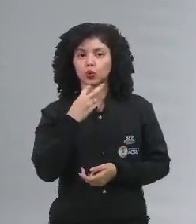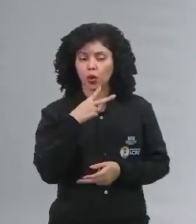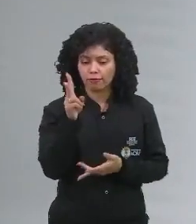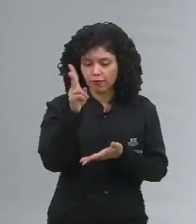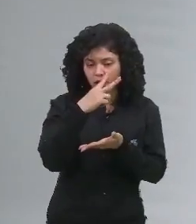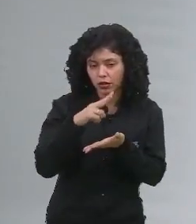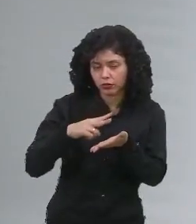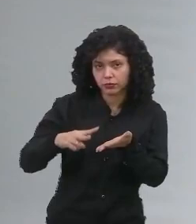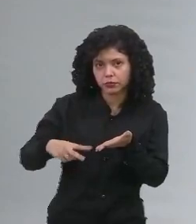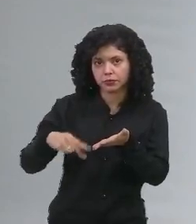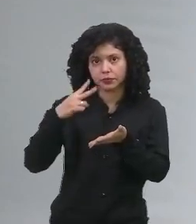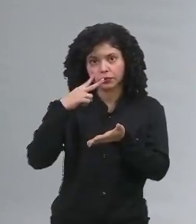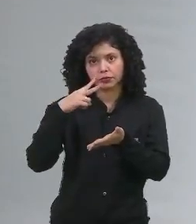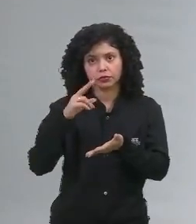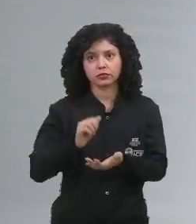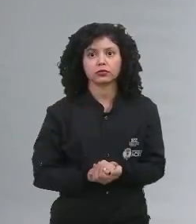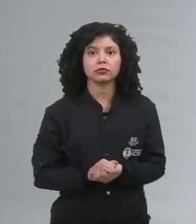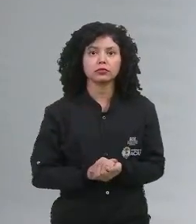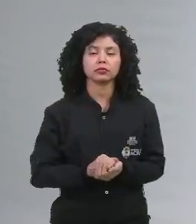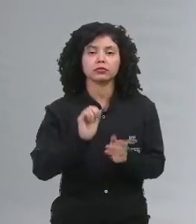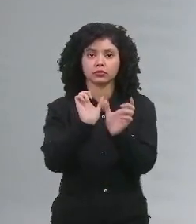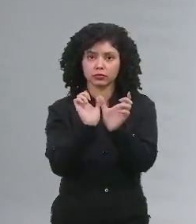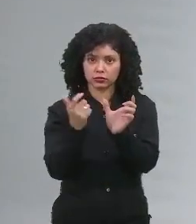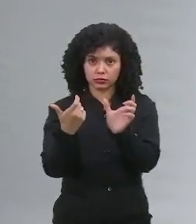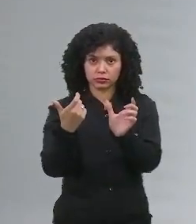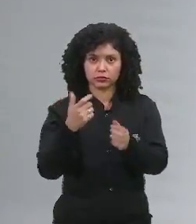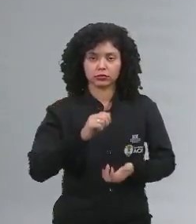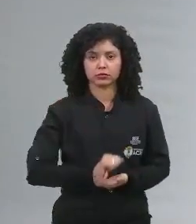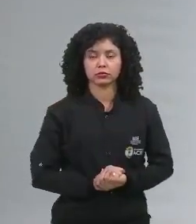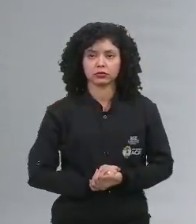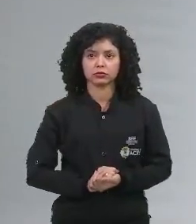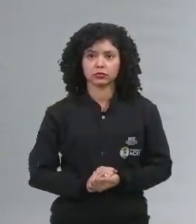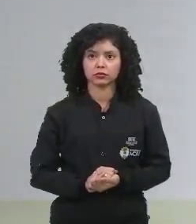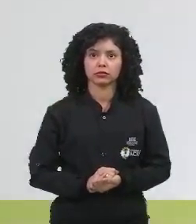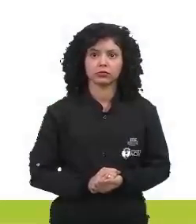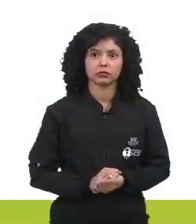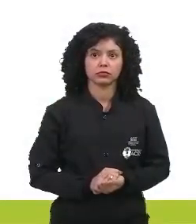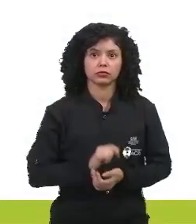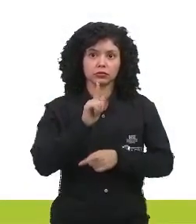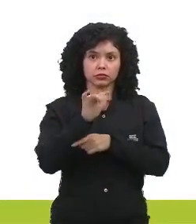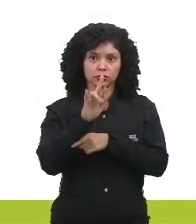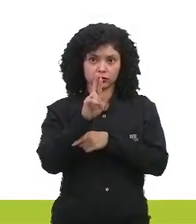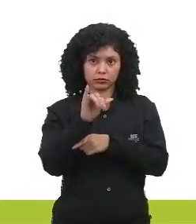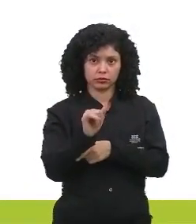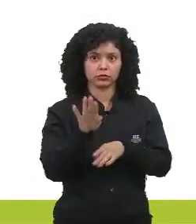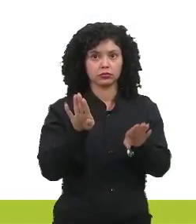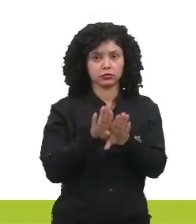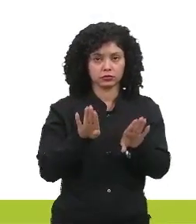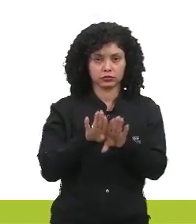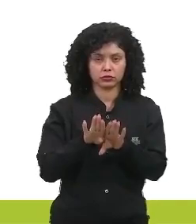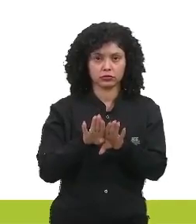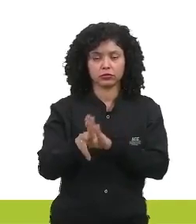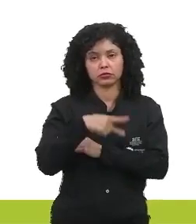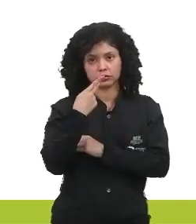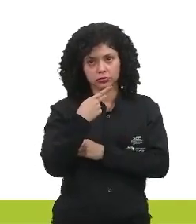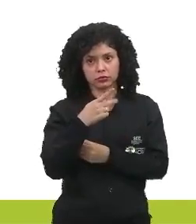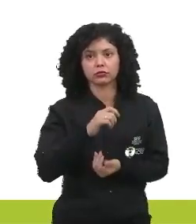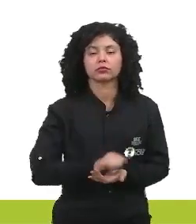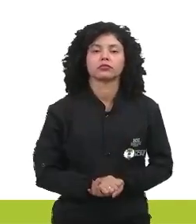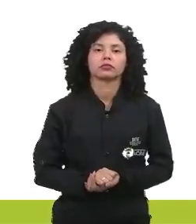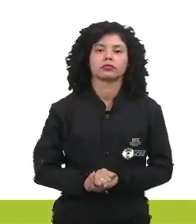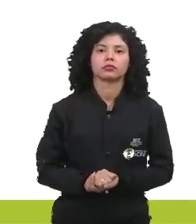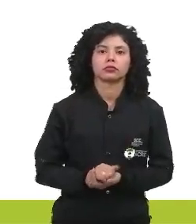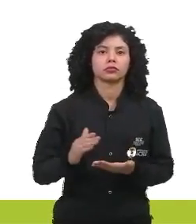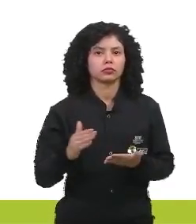vocabulares, diferenças na sintaxe, e diferença, por exemplo, nas gírias e na fonética, que seria a pronúncia. E aí eu vou trazer